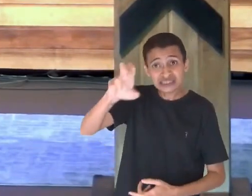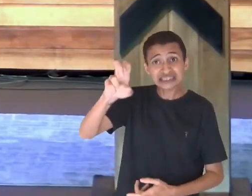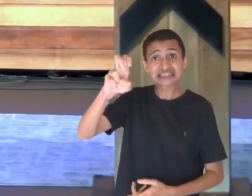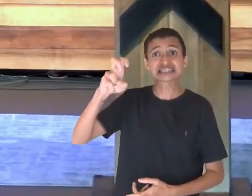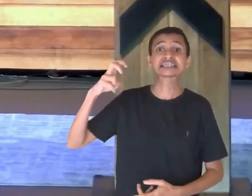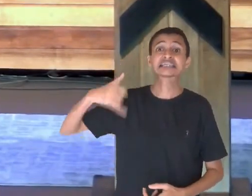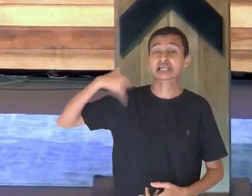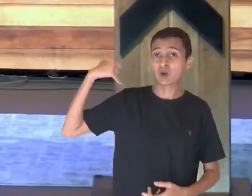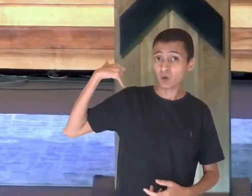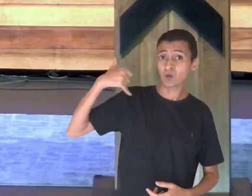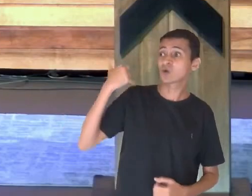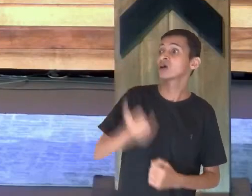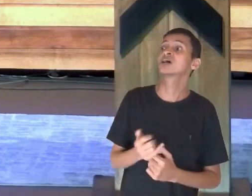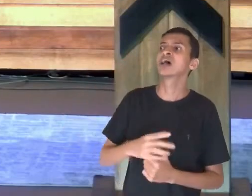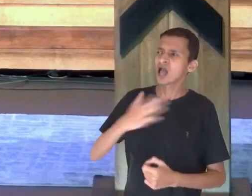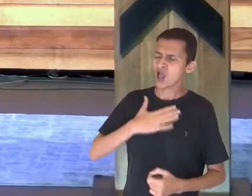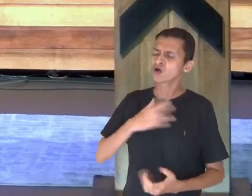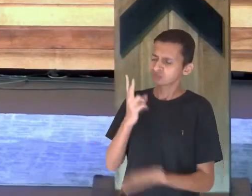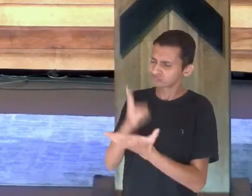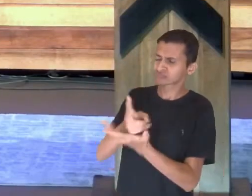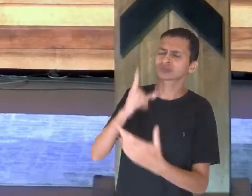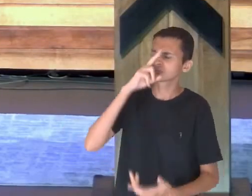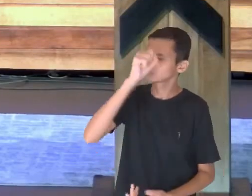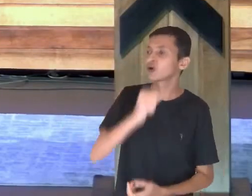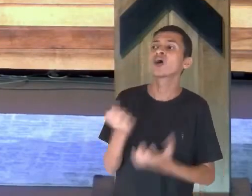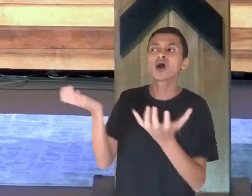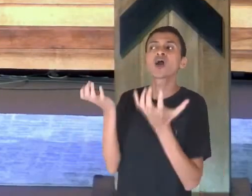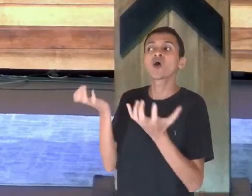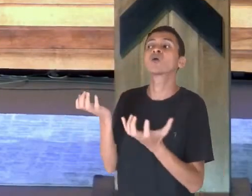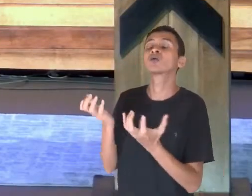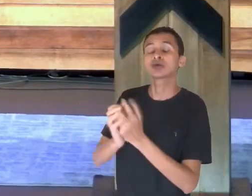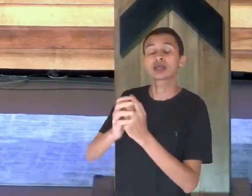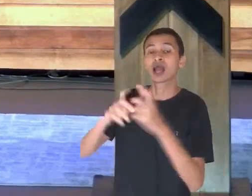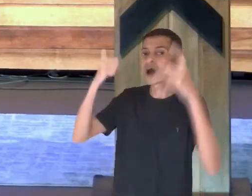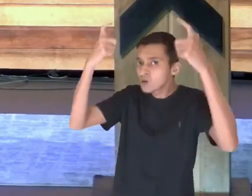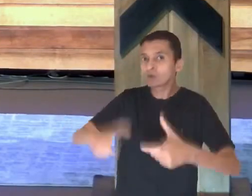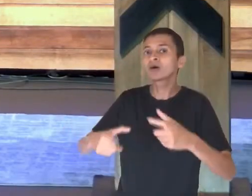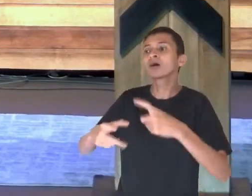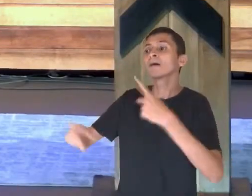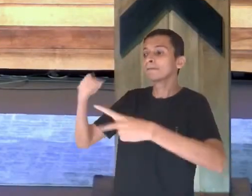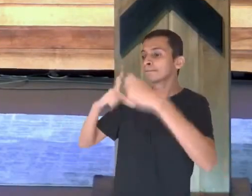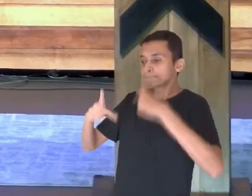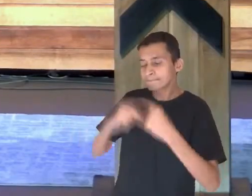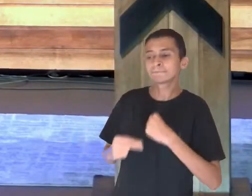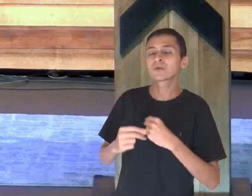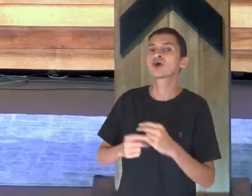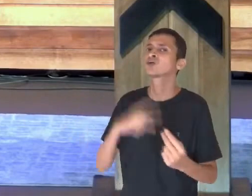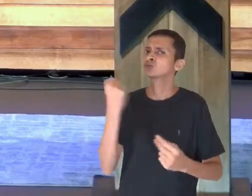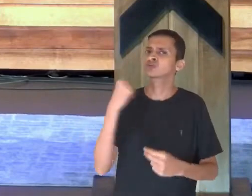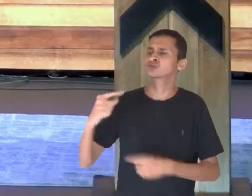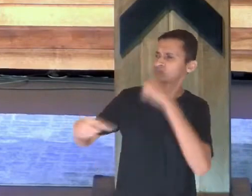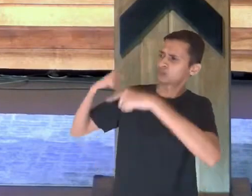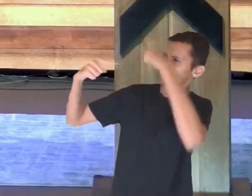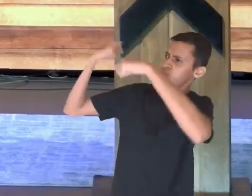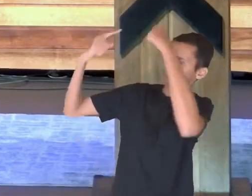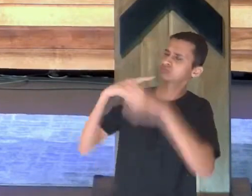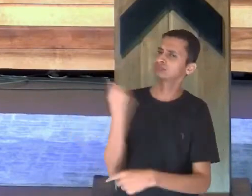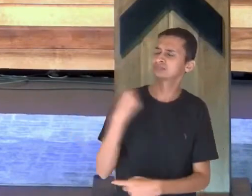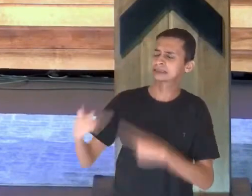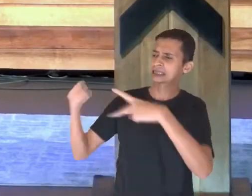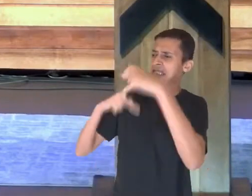Passa Hebrom para cá, porque nós vamos prosperar na nossa